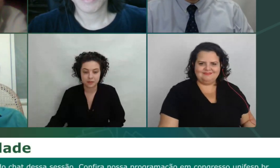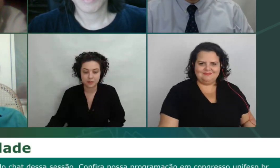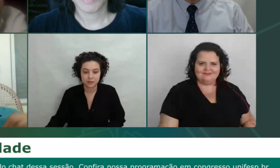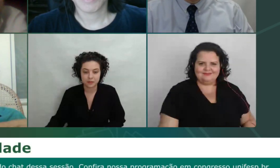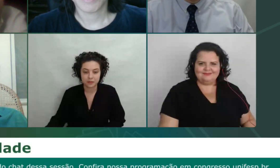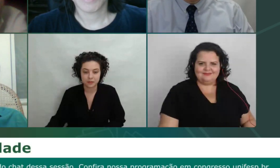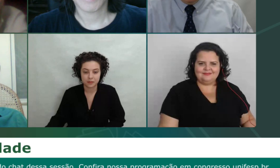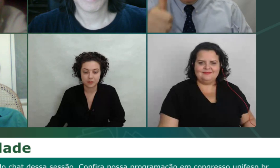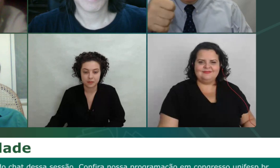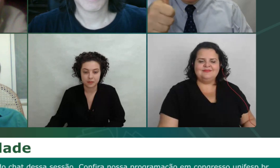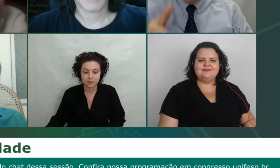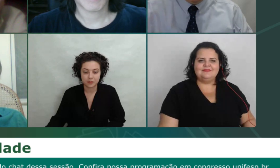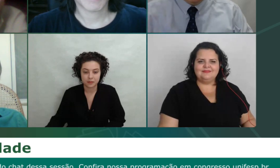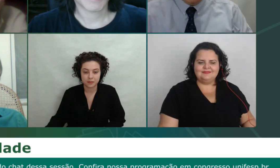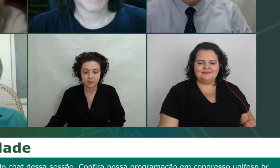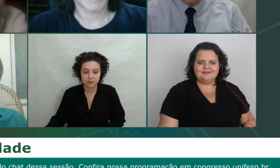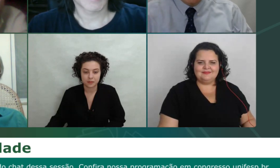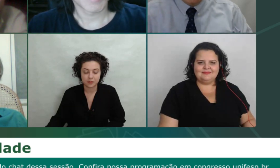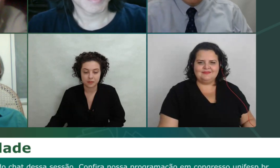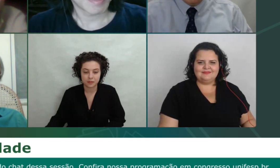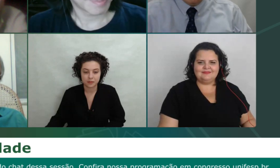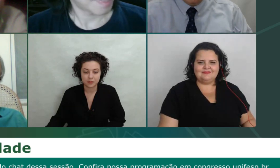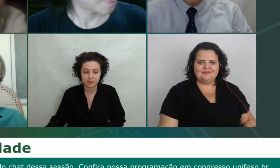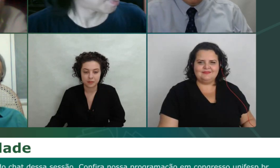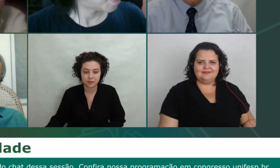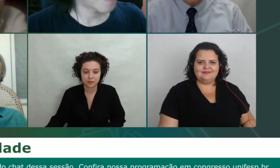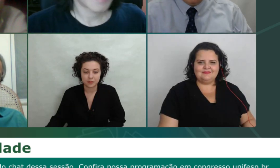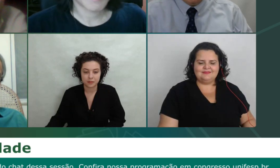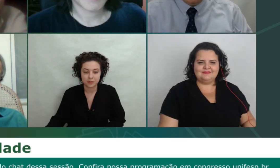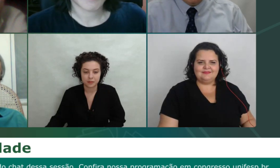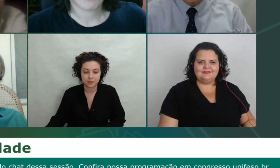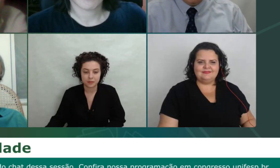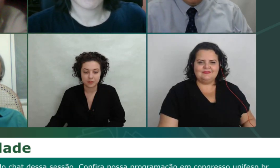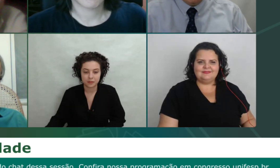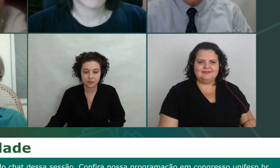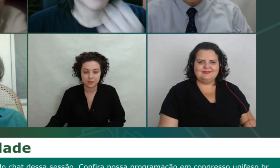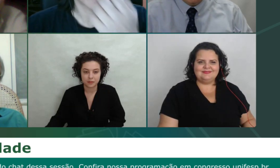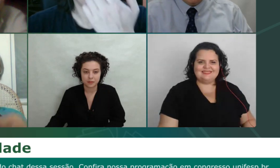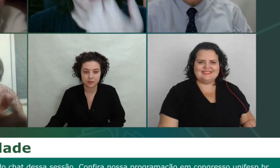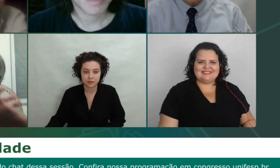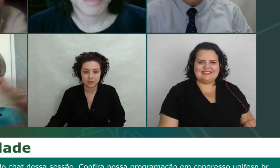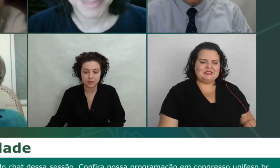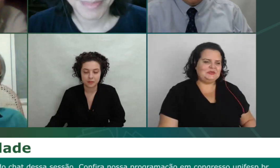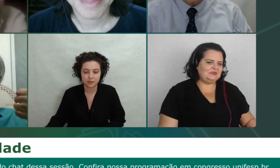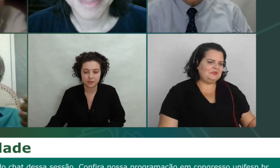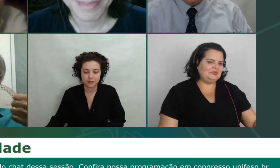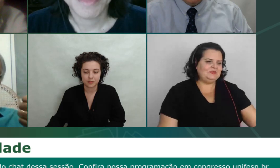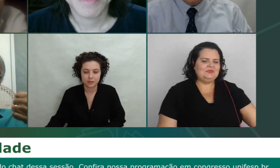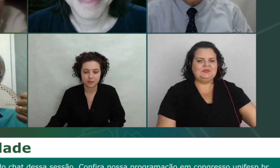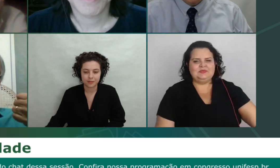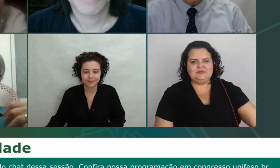conhecia de nome, né? E estávamos torcendo muito para que desse tudo certo, e deu.